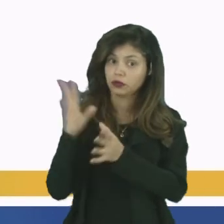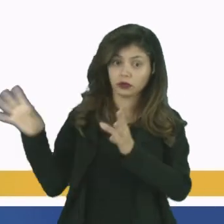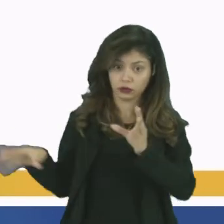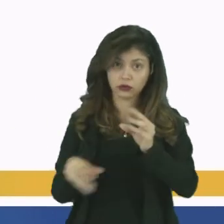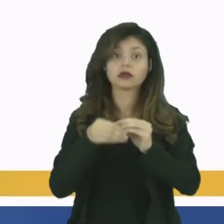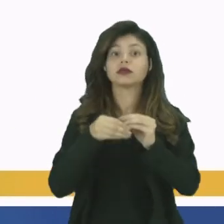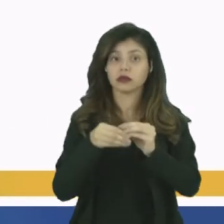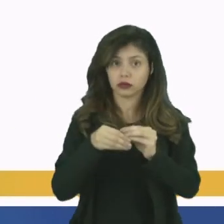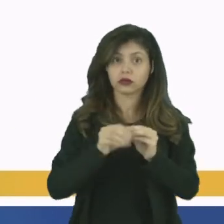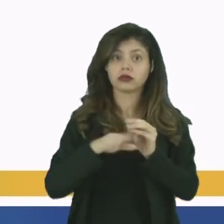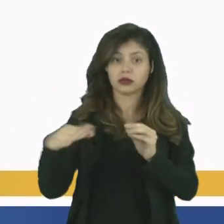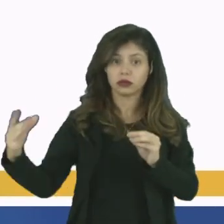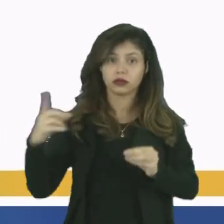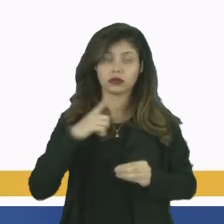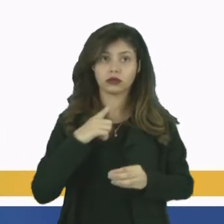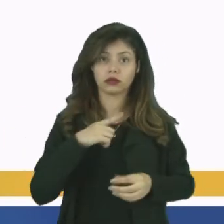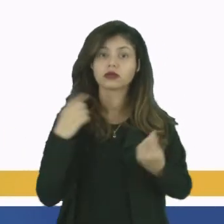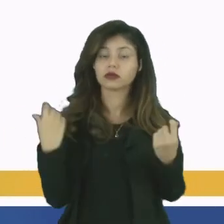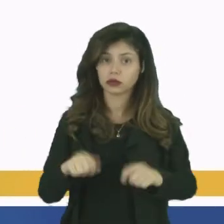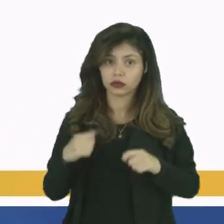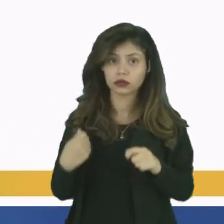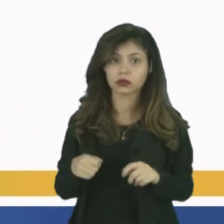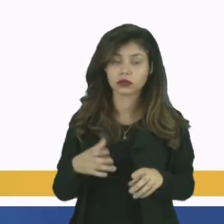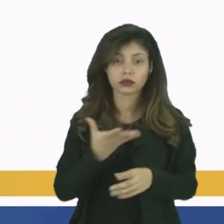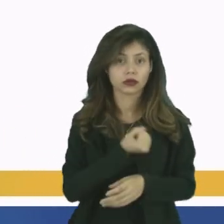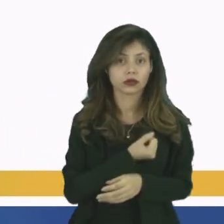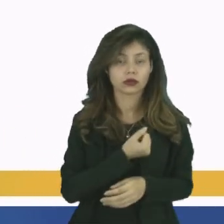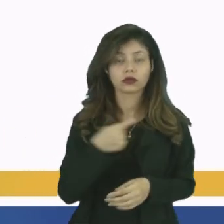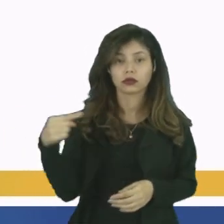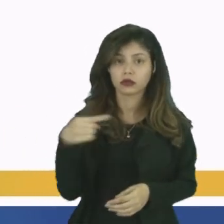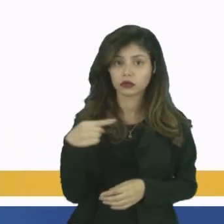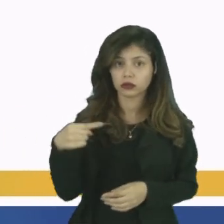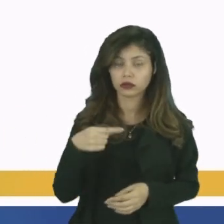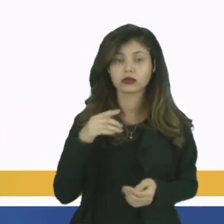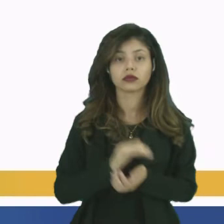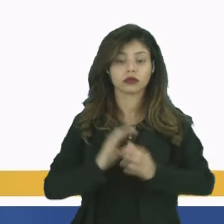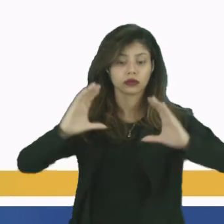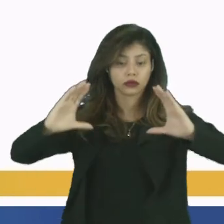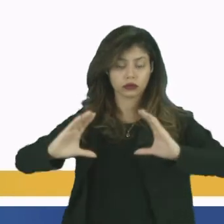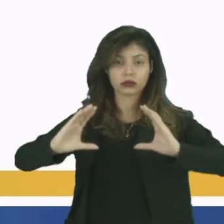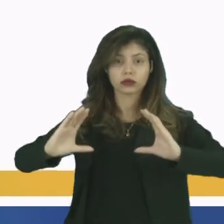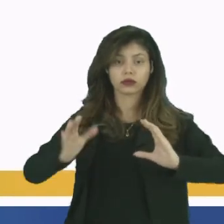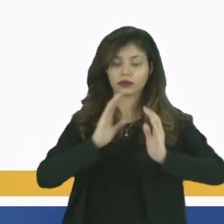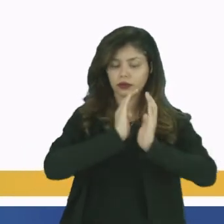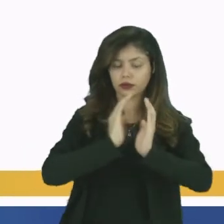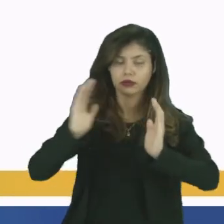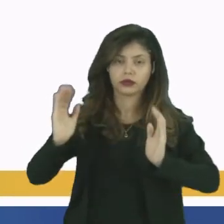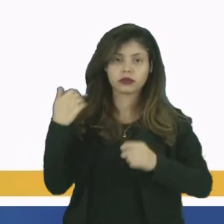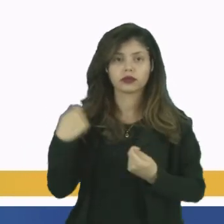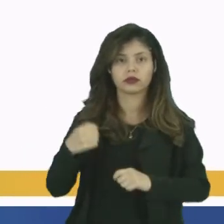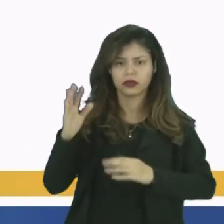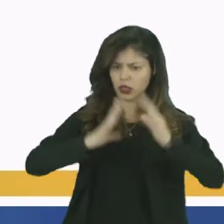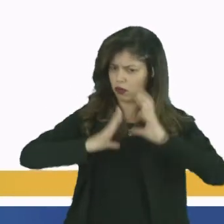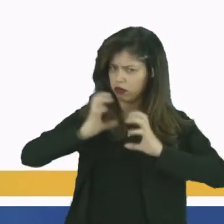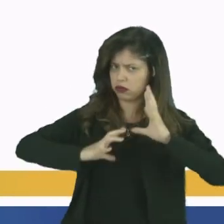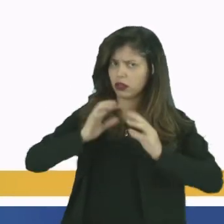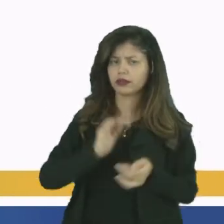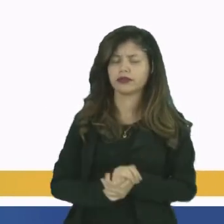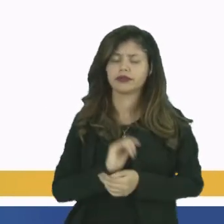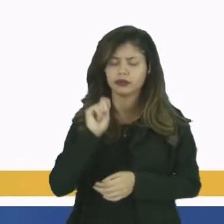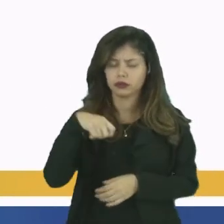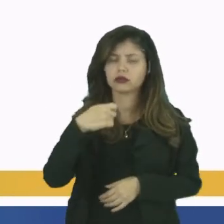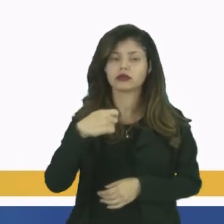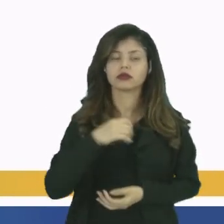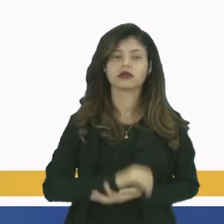colocando, quando há necessidade, no número negativo um parênteses para separá-lo, para não dar confusão aí de